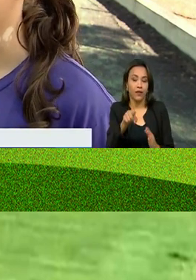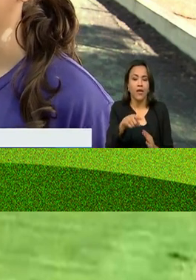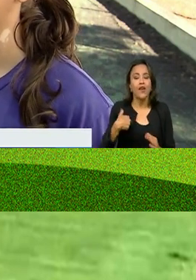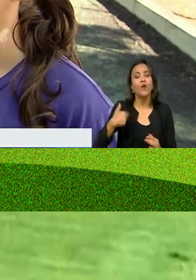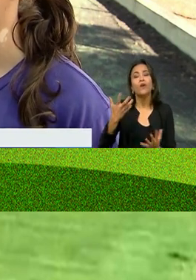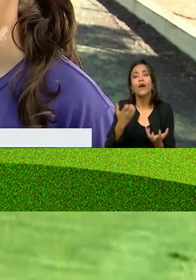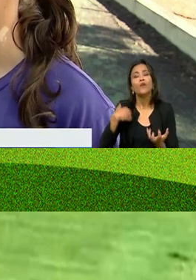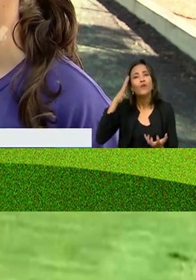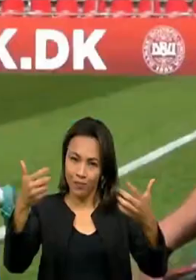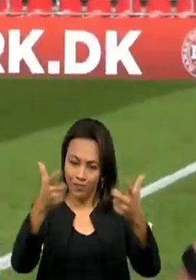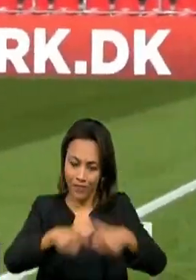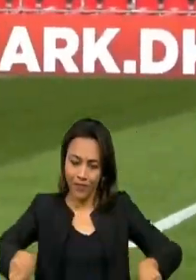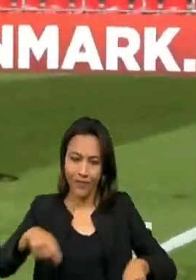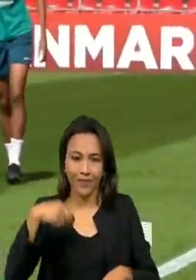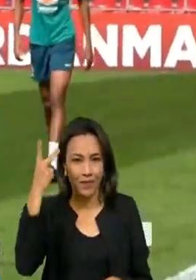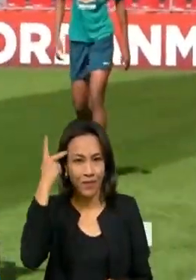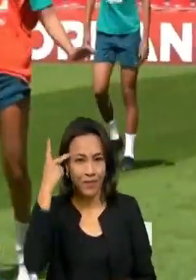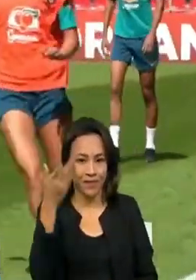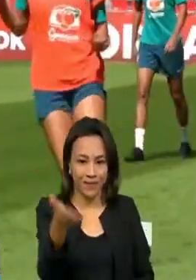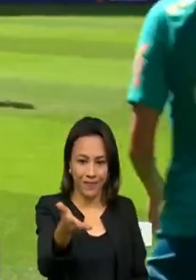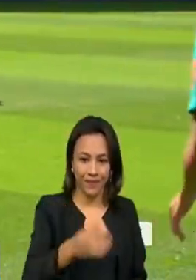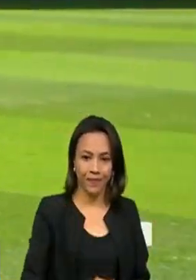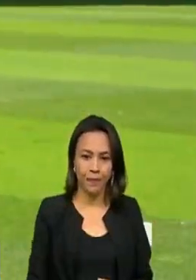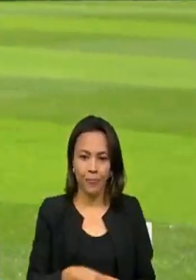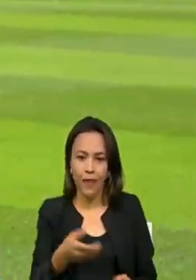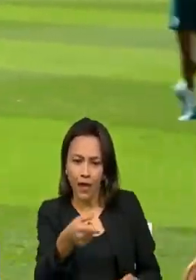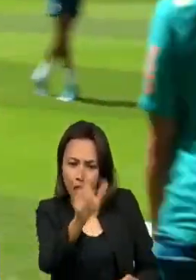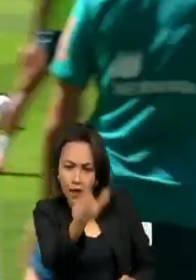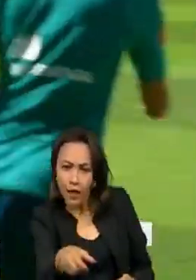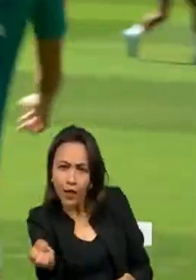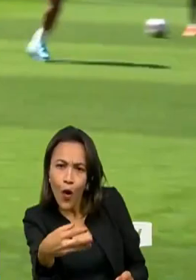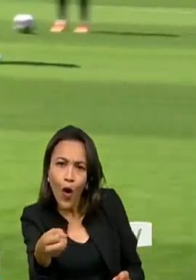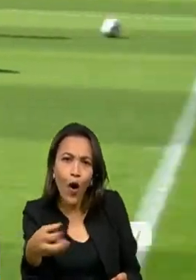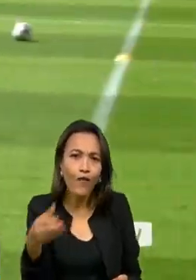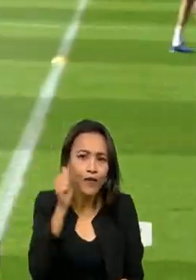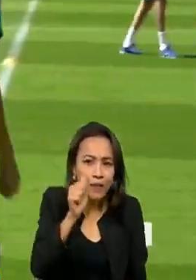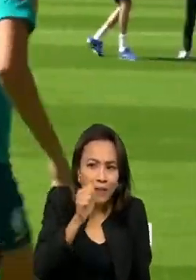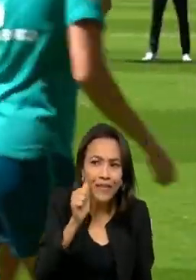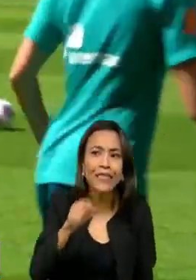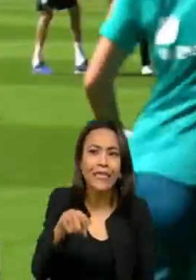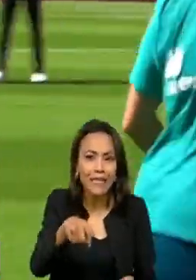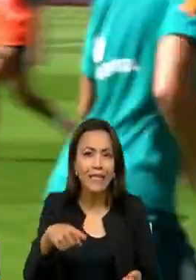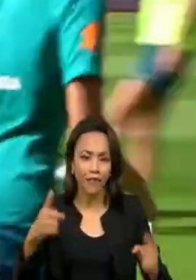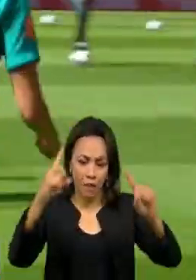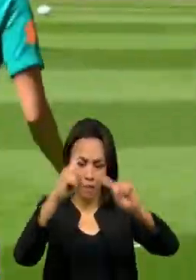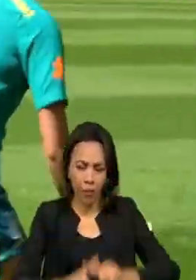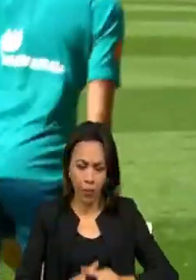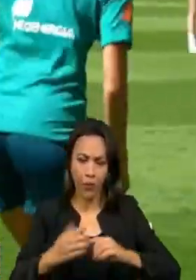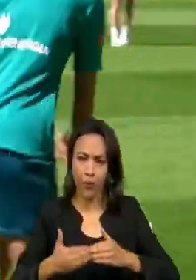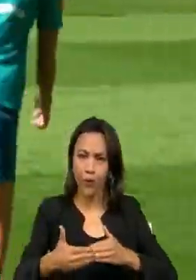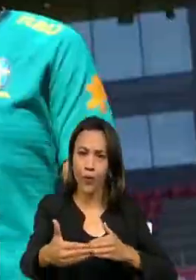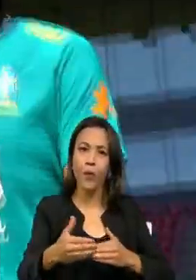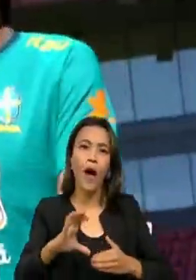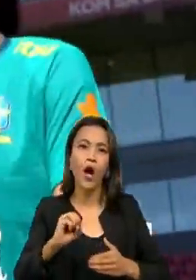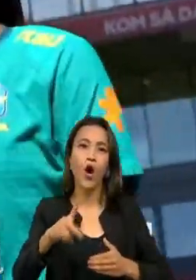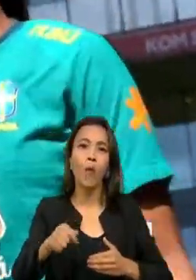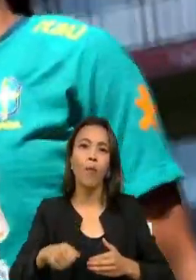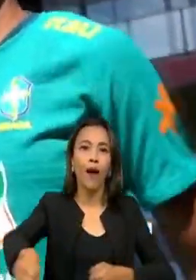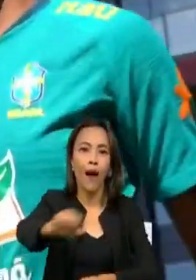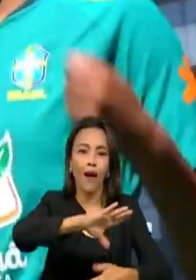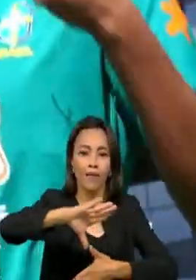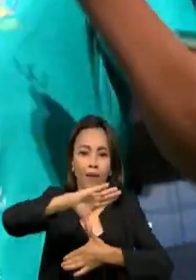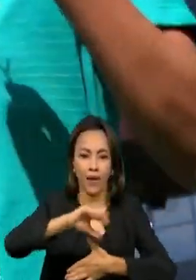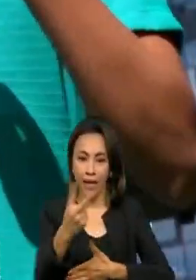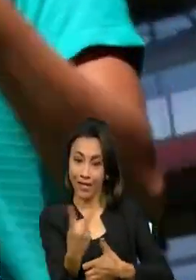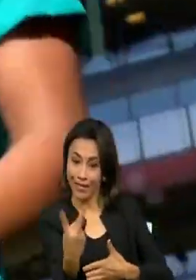com mais detalhes. A renovação está em curso na seleção feminina que vai disputar a Copa América. Caroline e